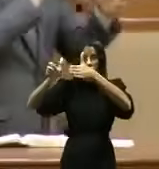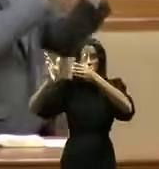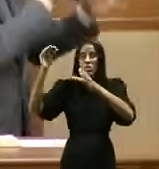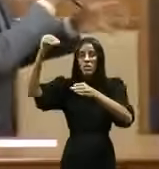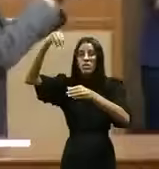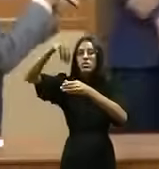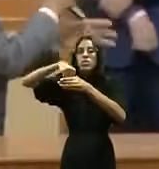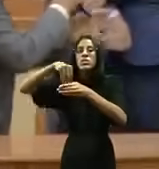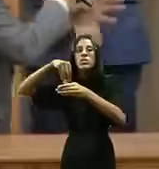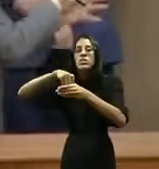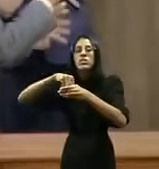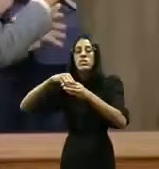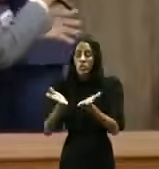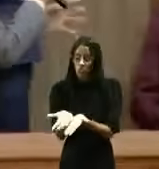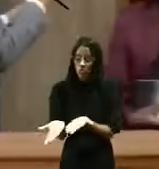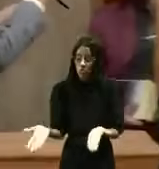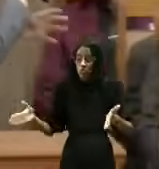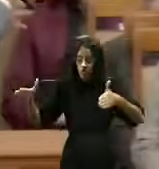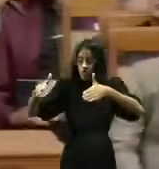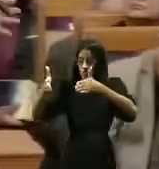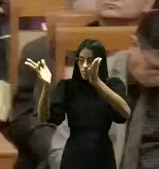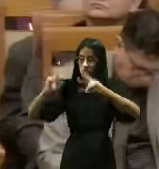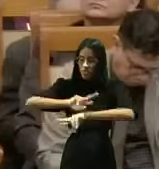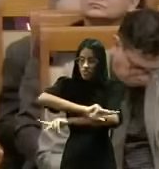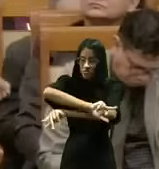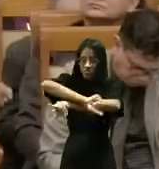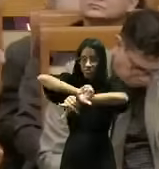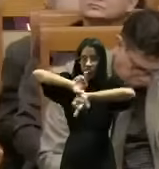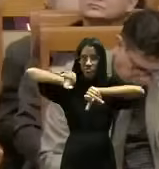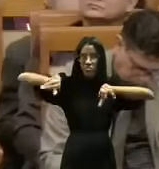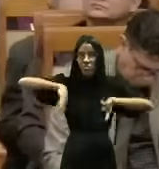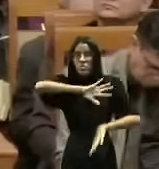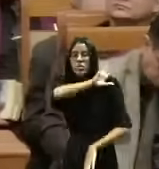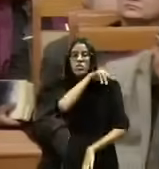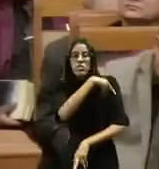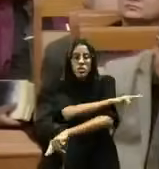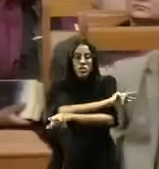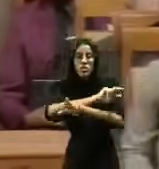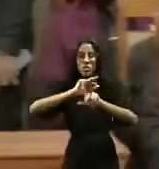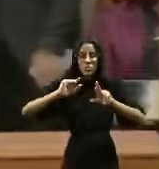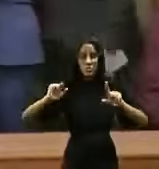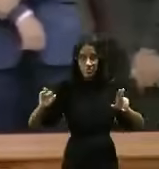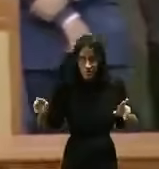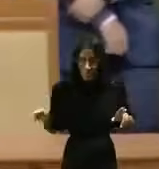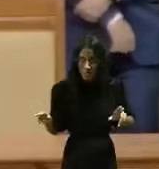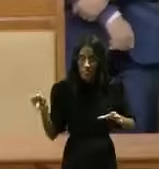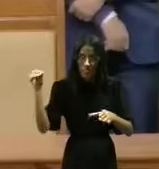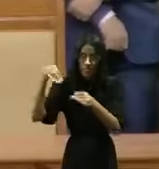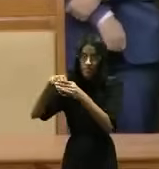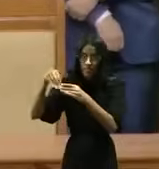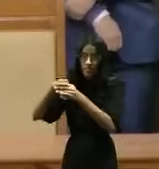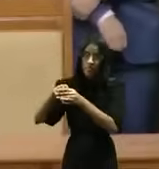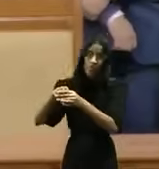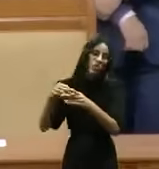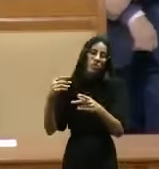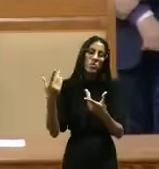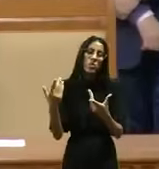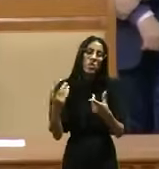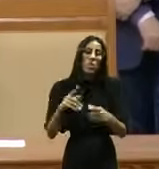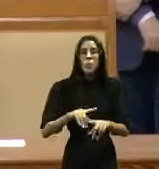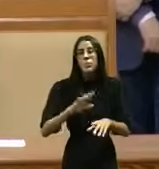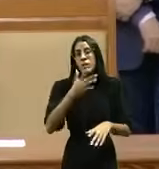vaso todo tipo de animal que nenhum judeu tinha coragem de comer porque era o quê mas quando ele